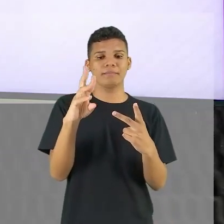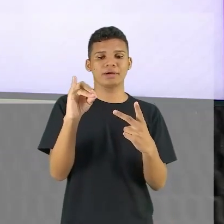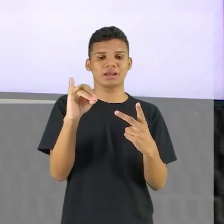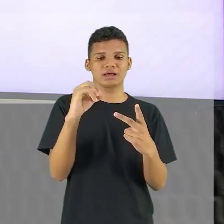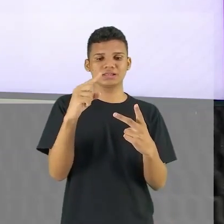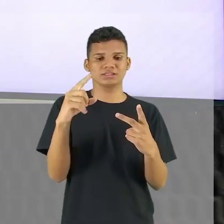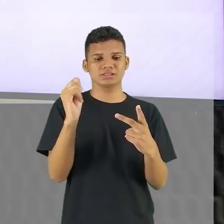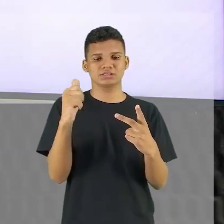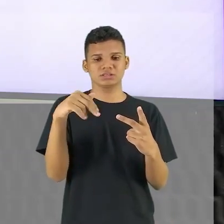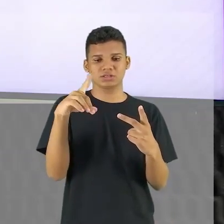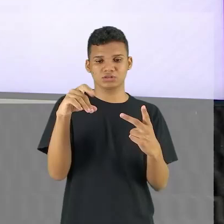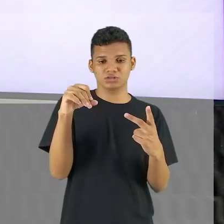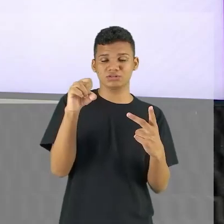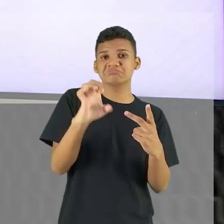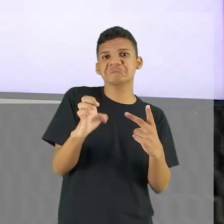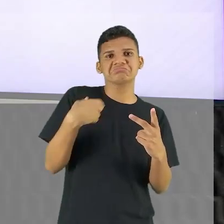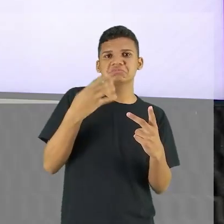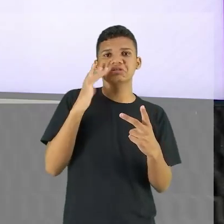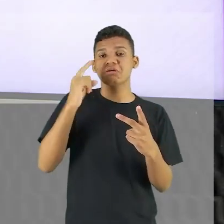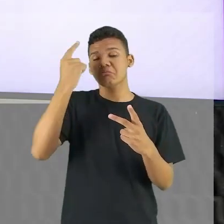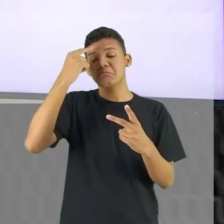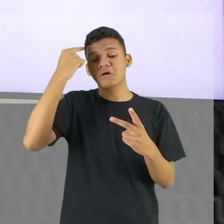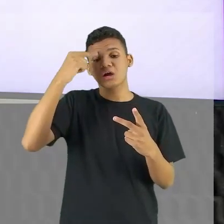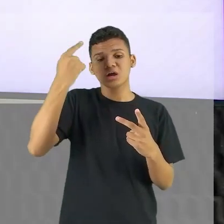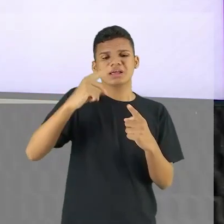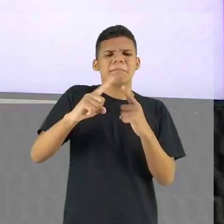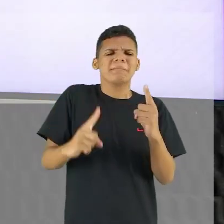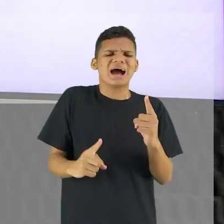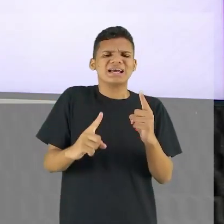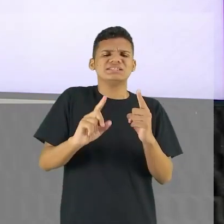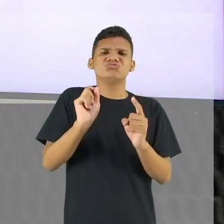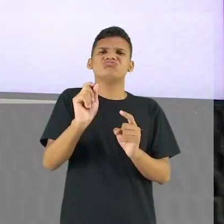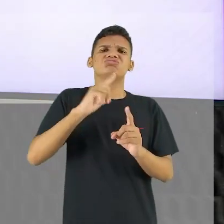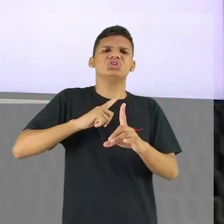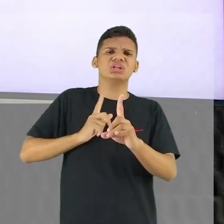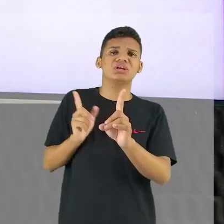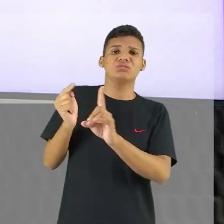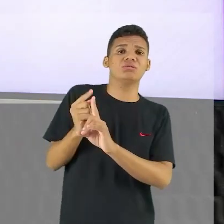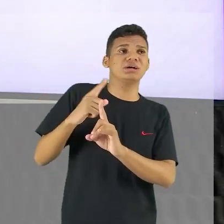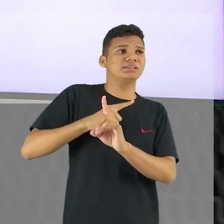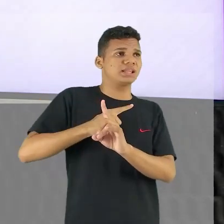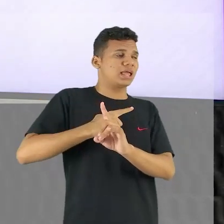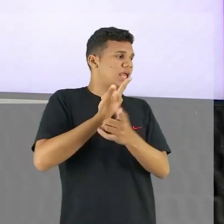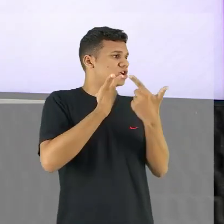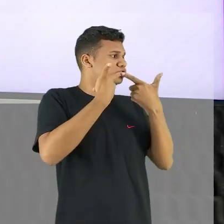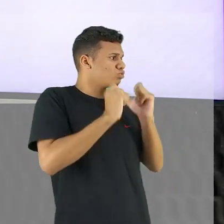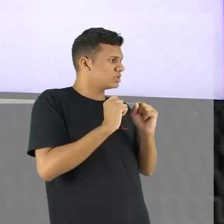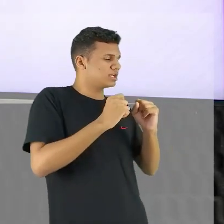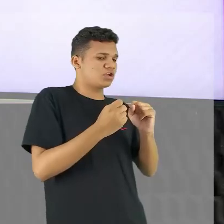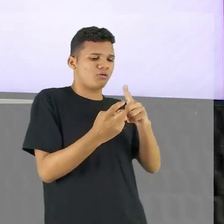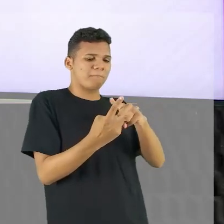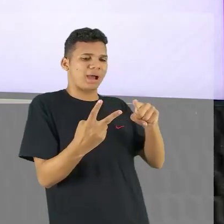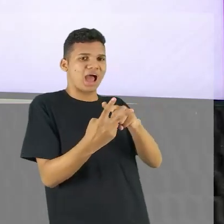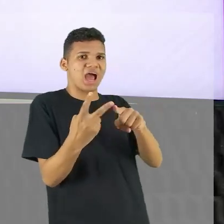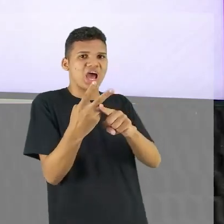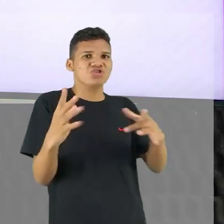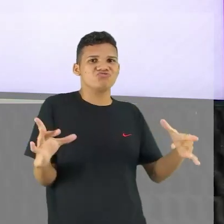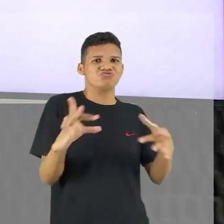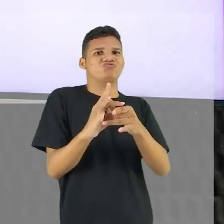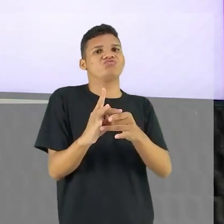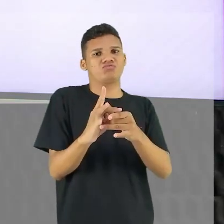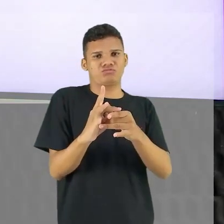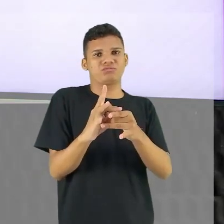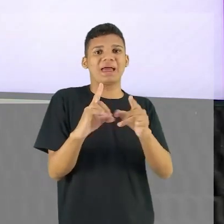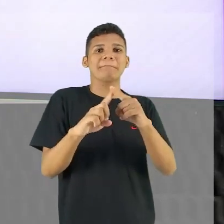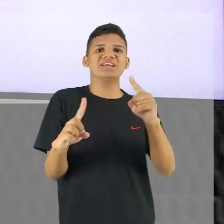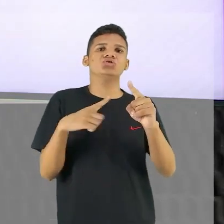isso em espanhol, gente. Então, esse abraçando-se dá a ideia do quê? Que as duas línguas estão juntas. Então, por esse